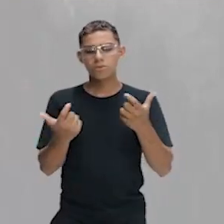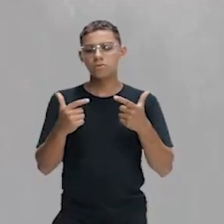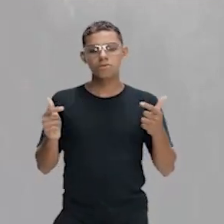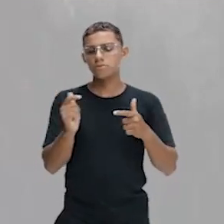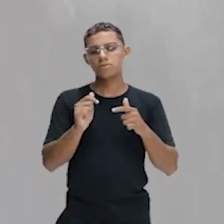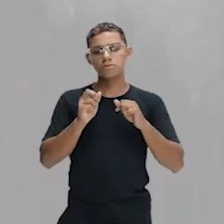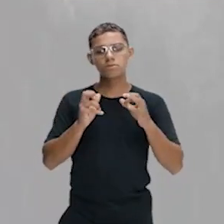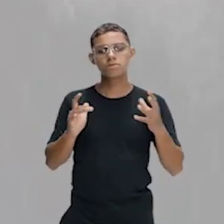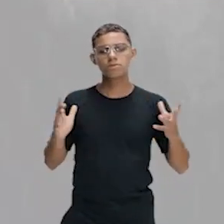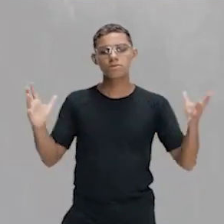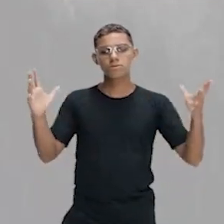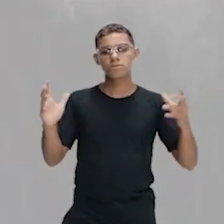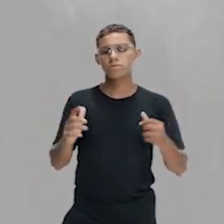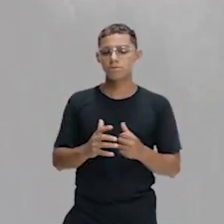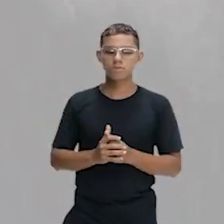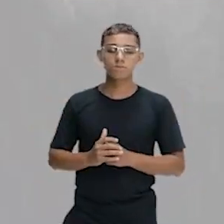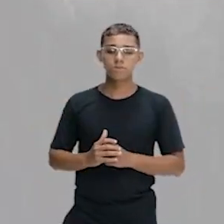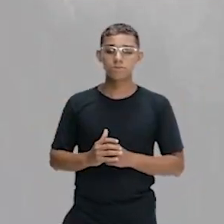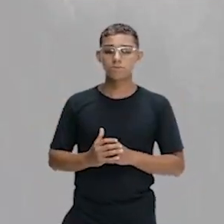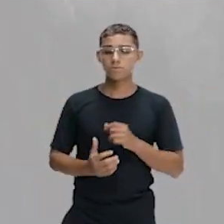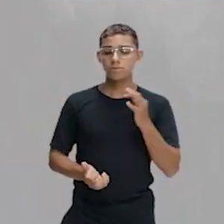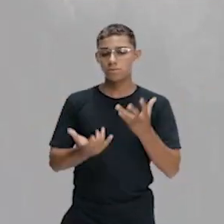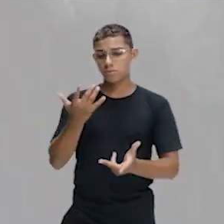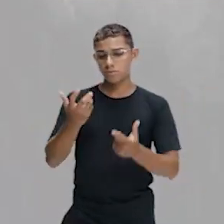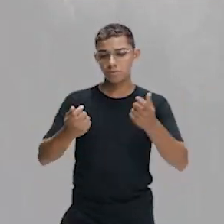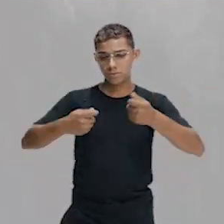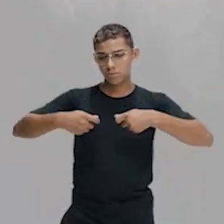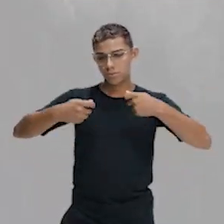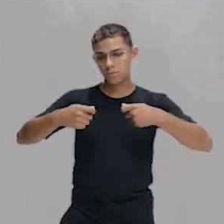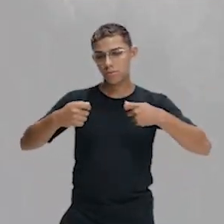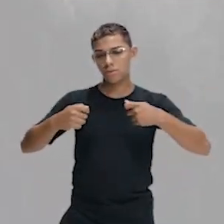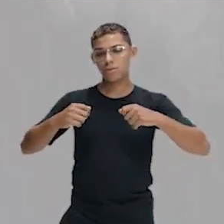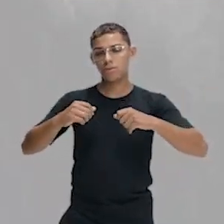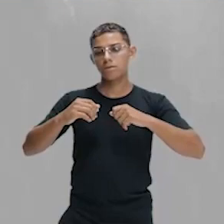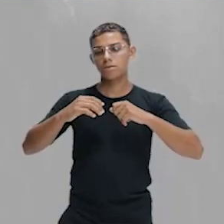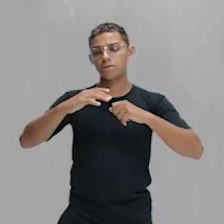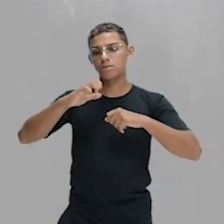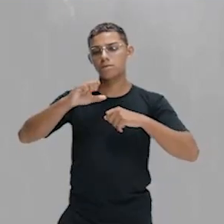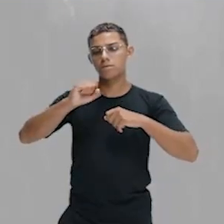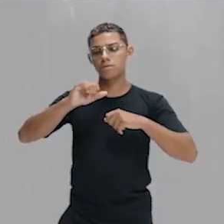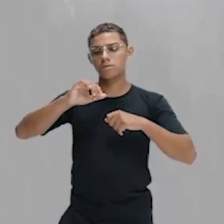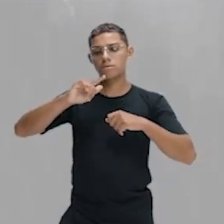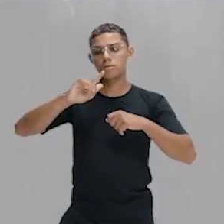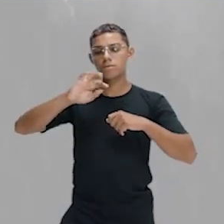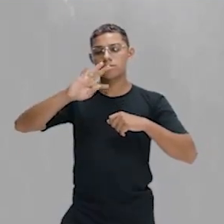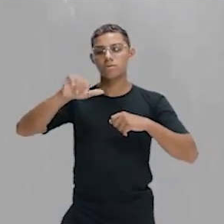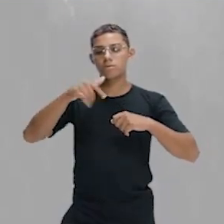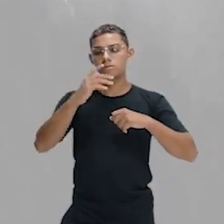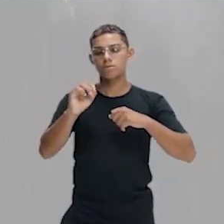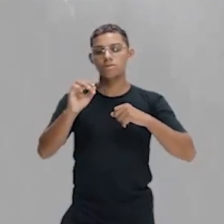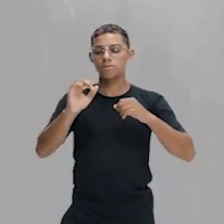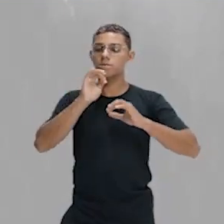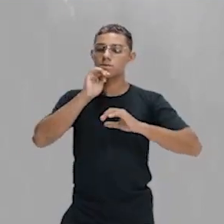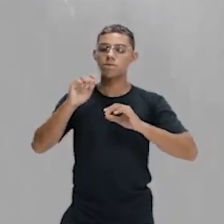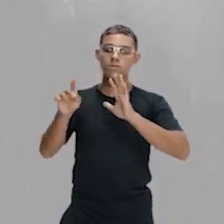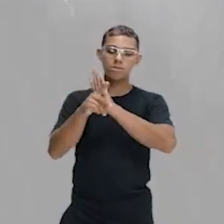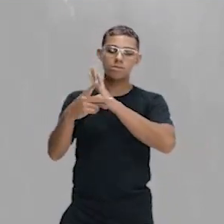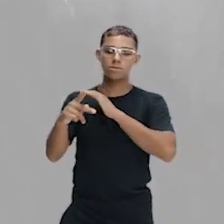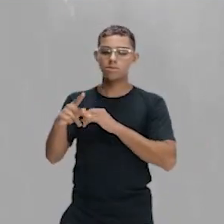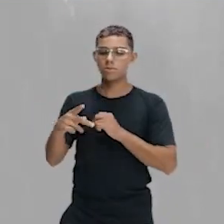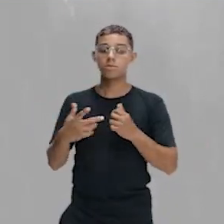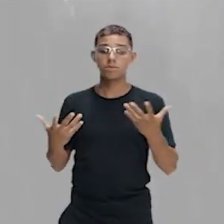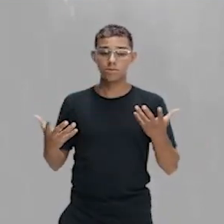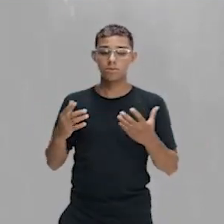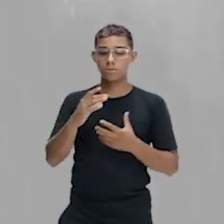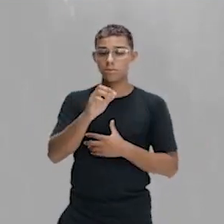não germinariam. Então, o fogo é necessário principalmente para a germinação de muitas sementes que pertencem às espécies